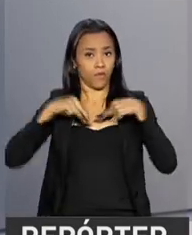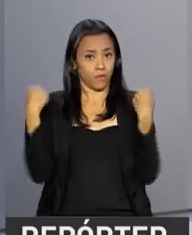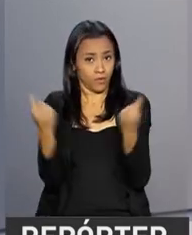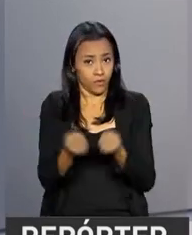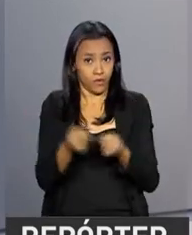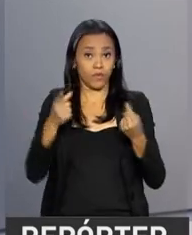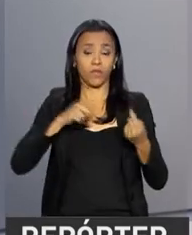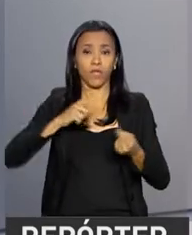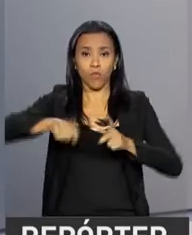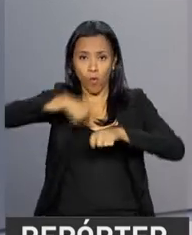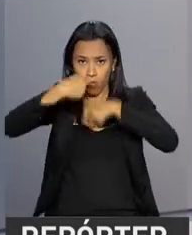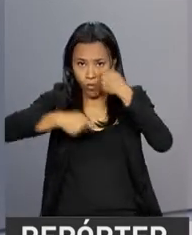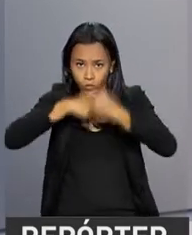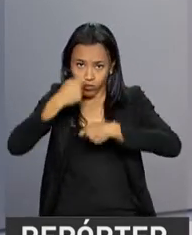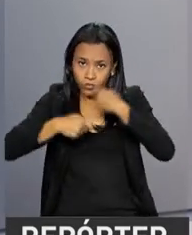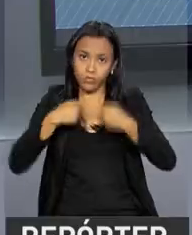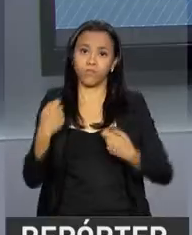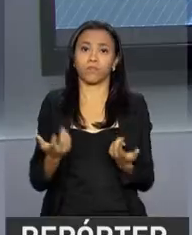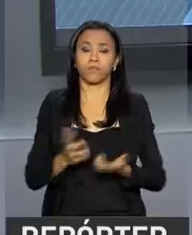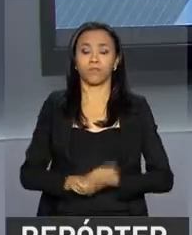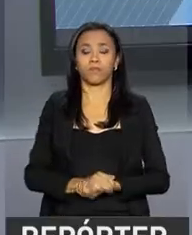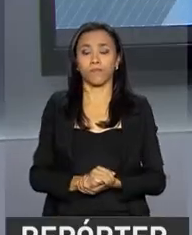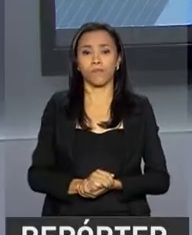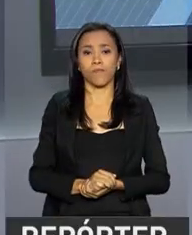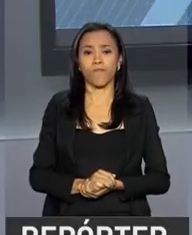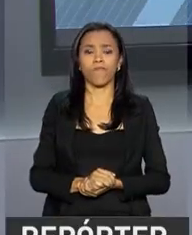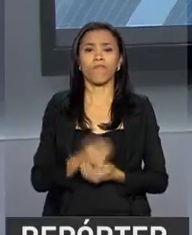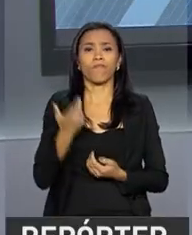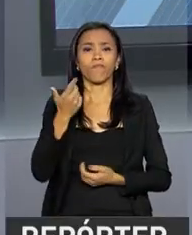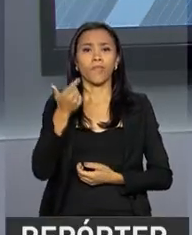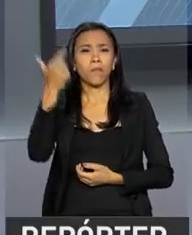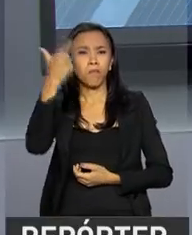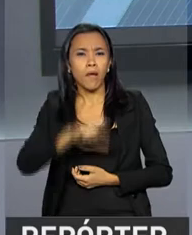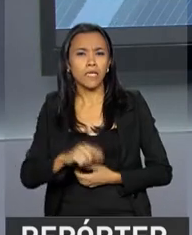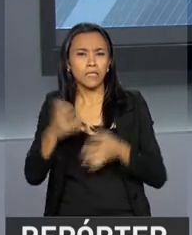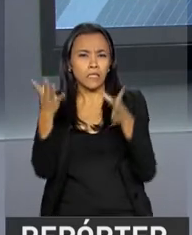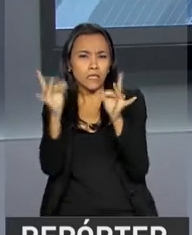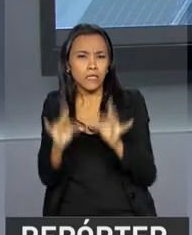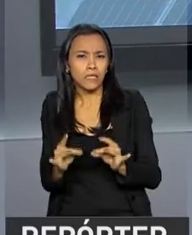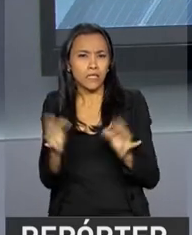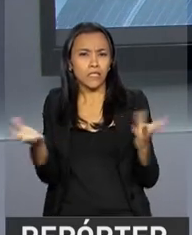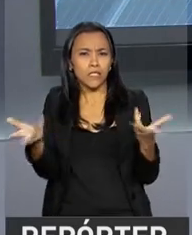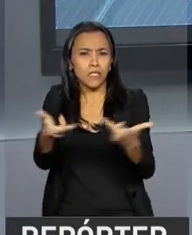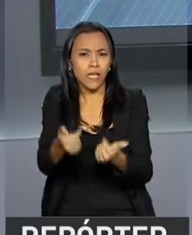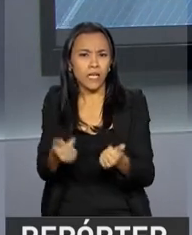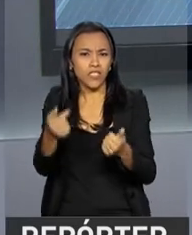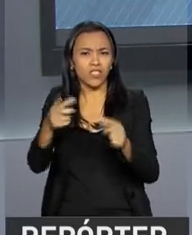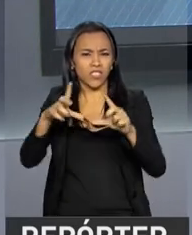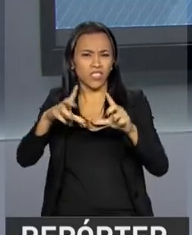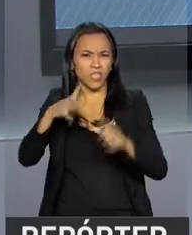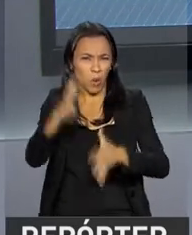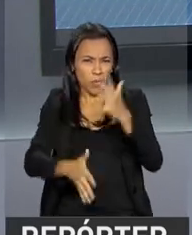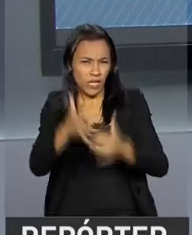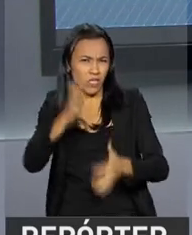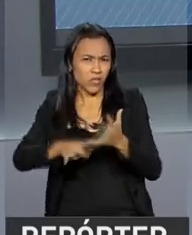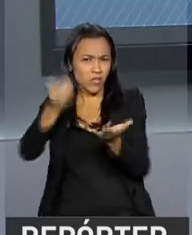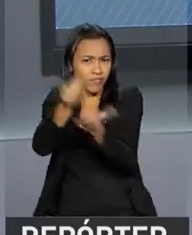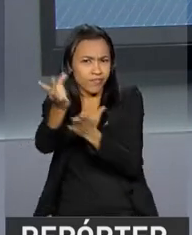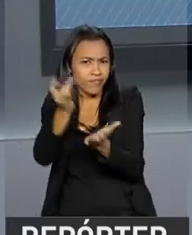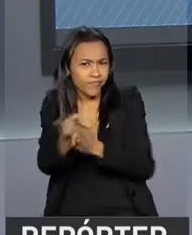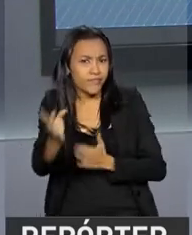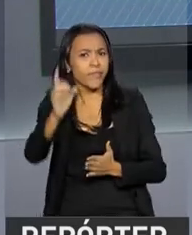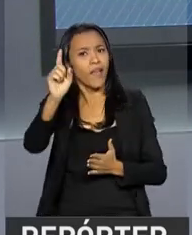almoço no palácio itamaraty mais precisão agilidade menos complicações são algumas vantagens